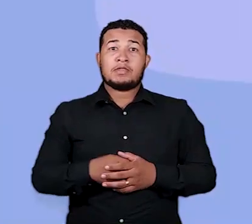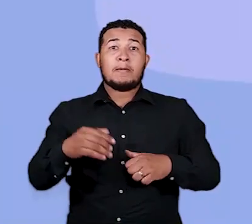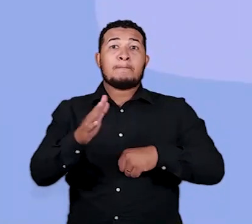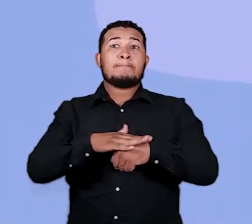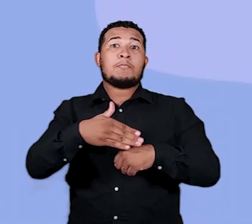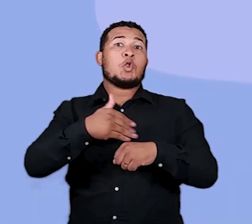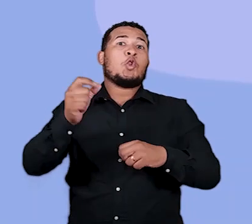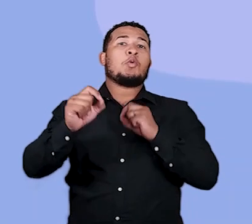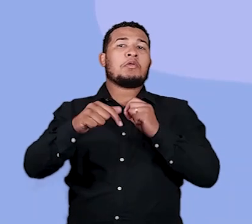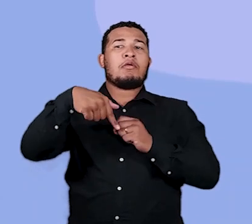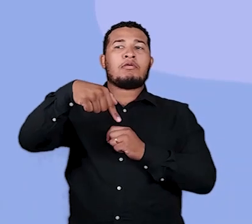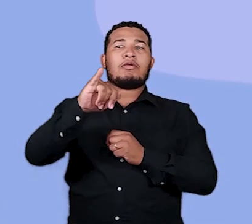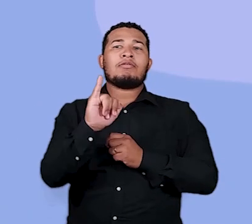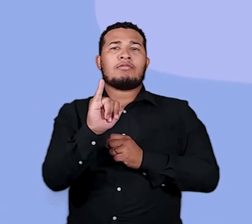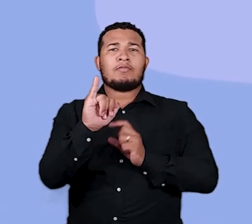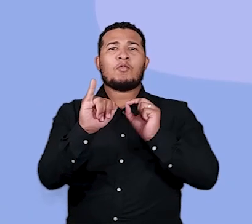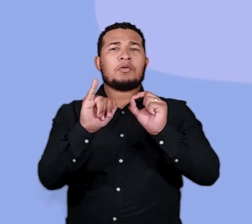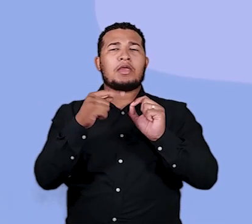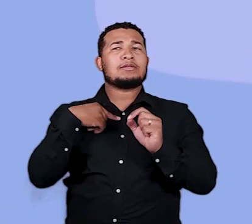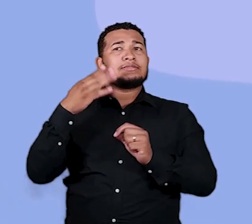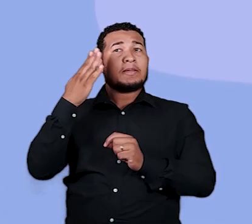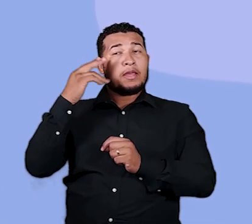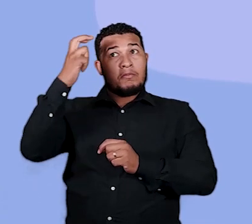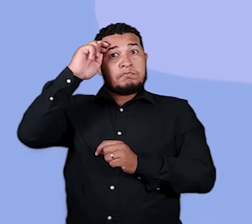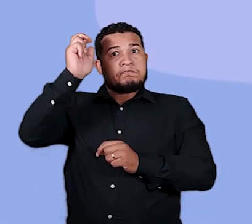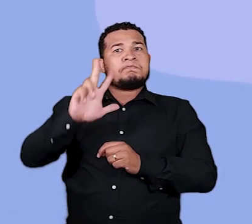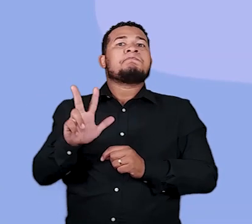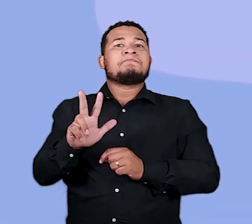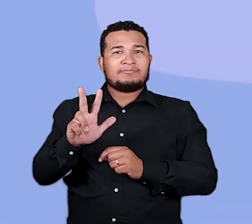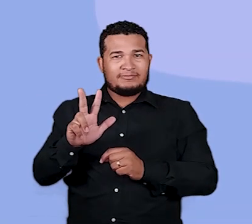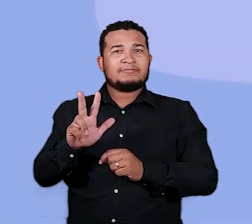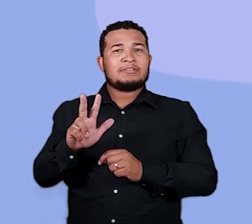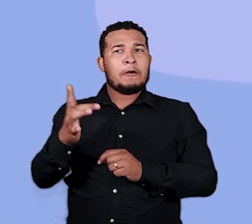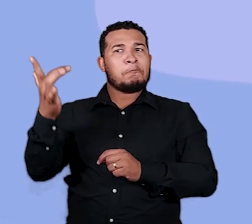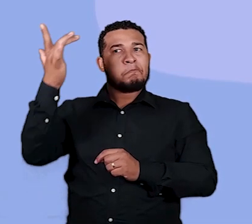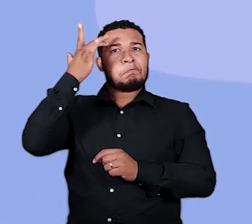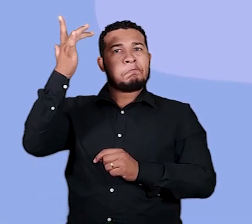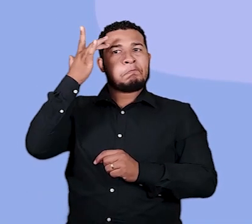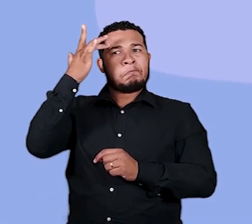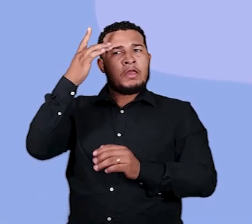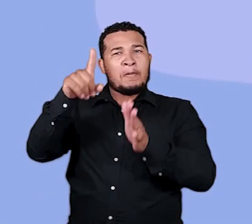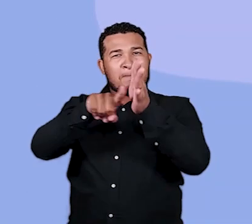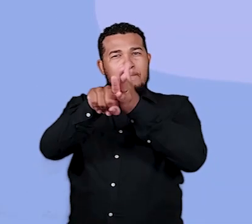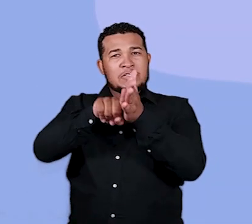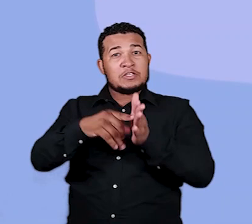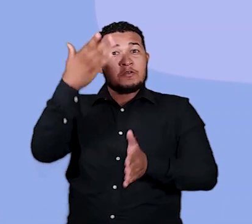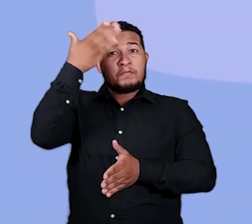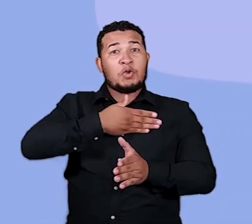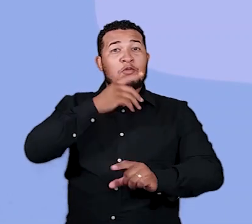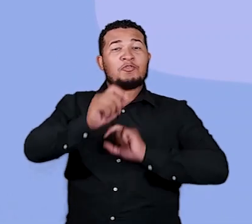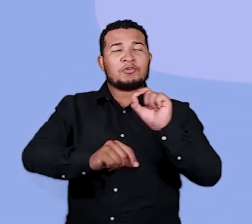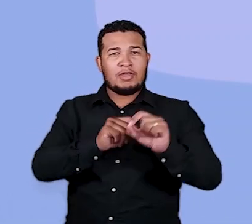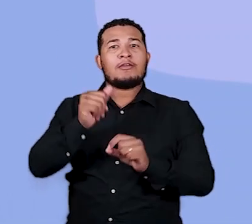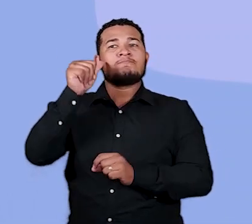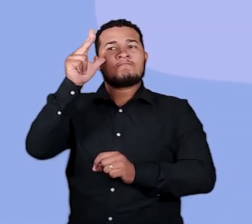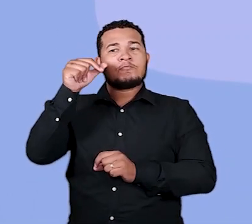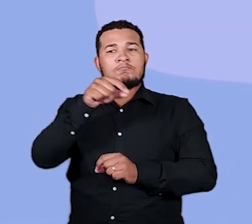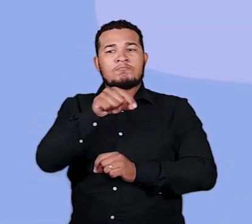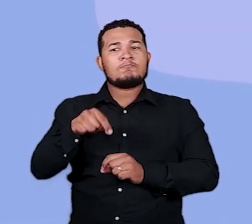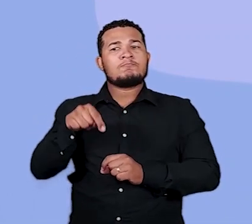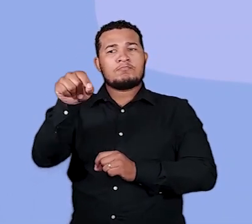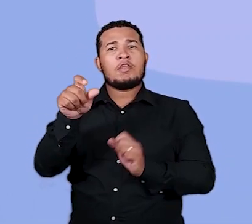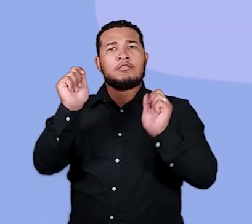slide. Melhora o QI, quociente de inteligência. Pesquisas revelam que jogar xadrez